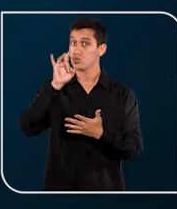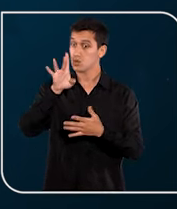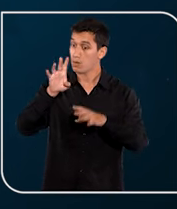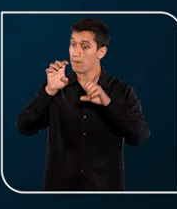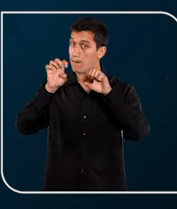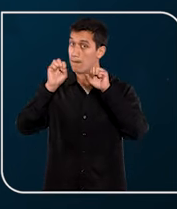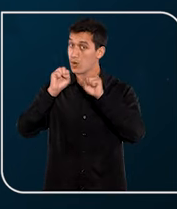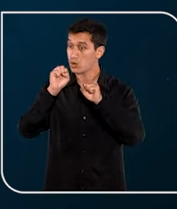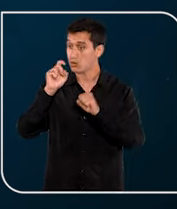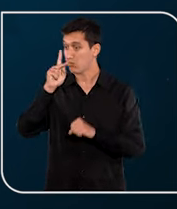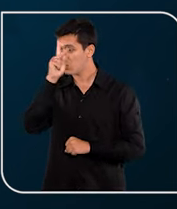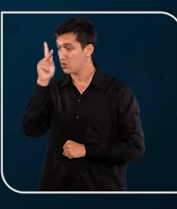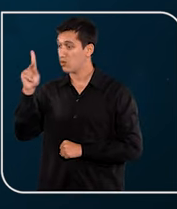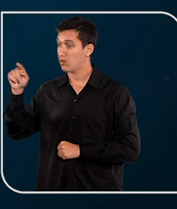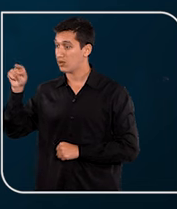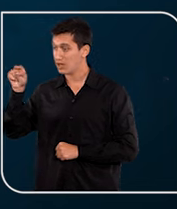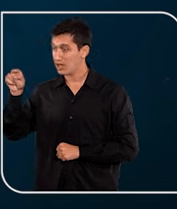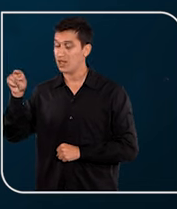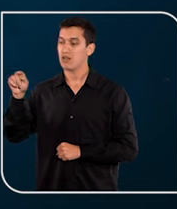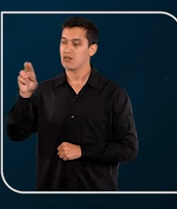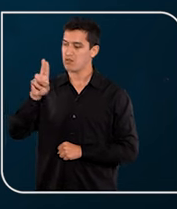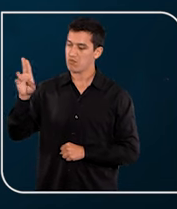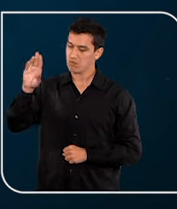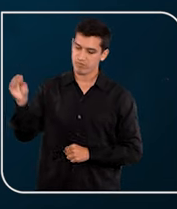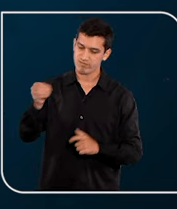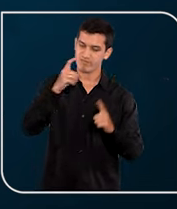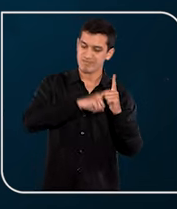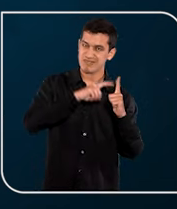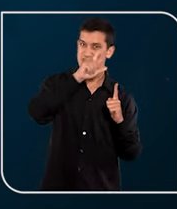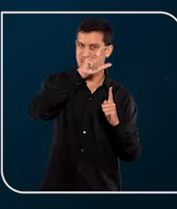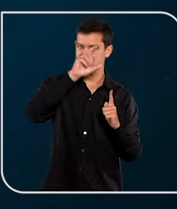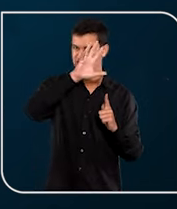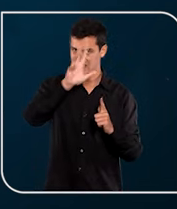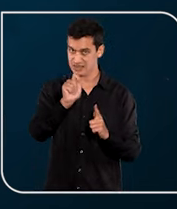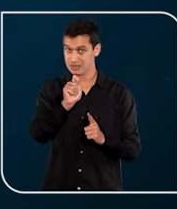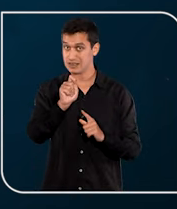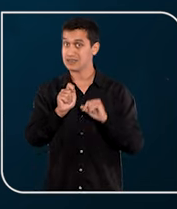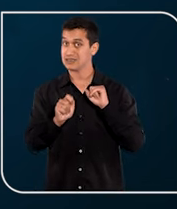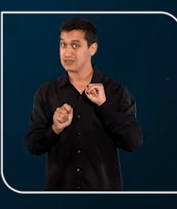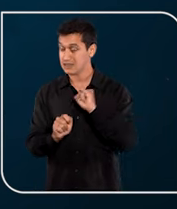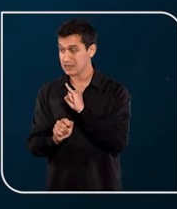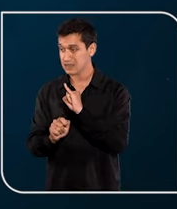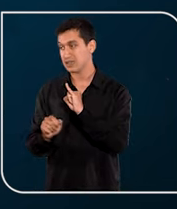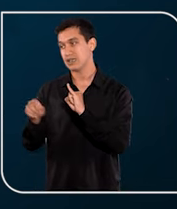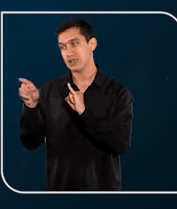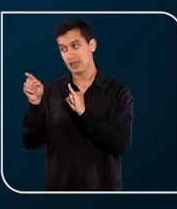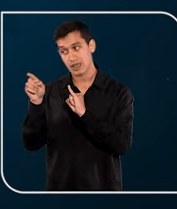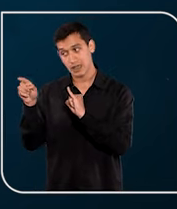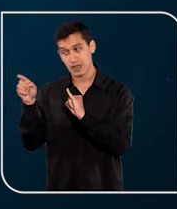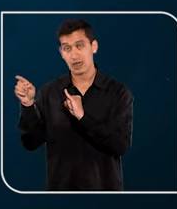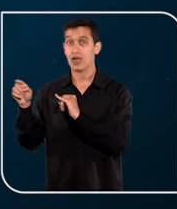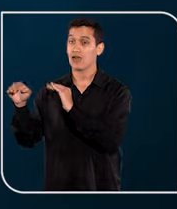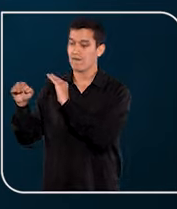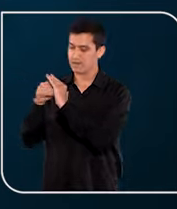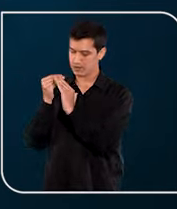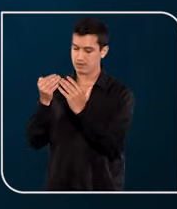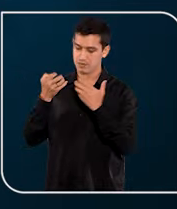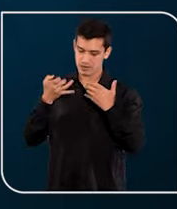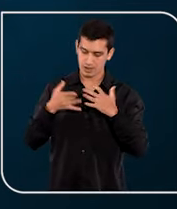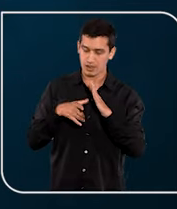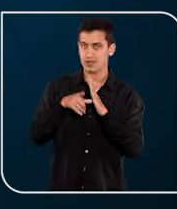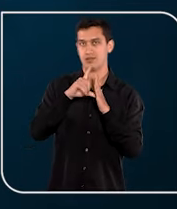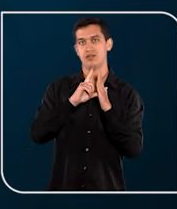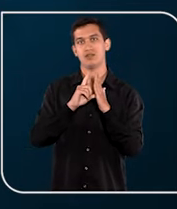é possível inscrever o nome de uma pessoa num cadastro de inadimplentes se ela for comunicada com antecedência e à moda